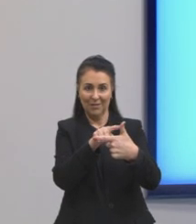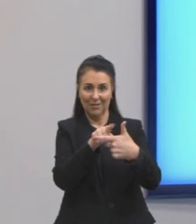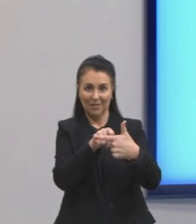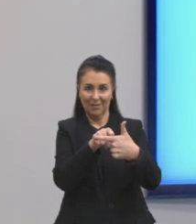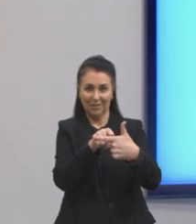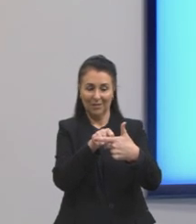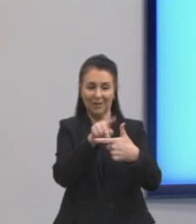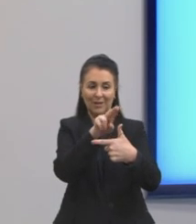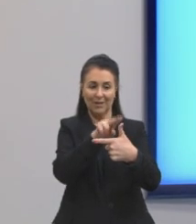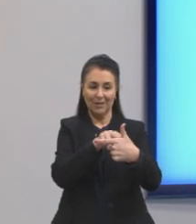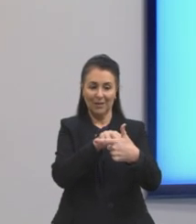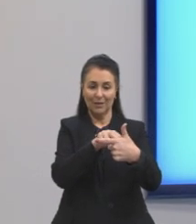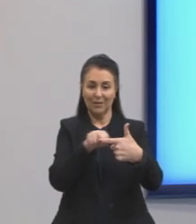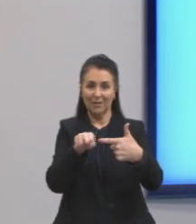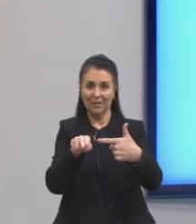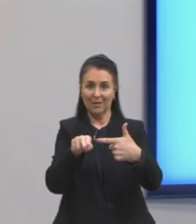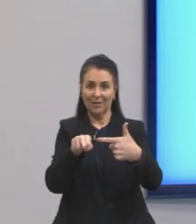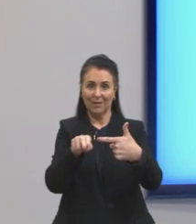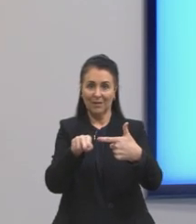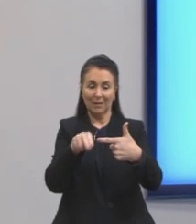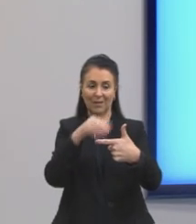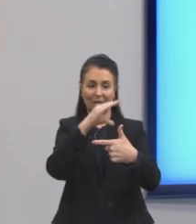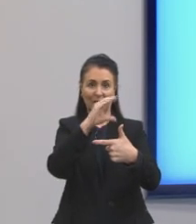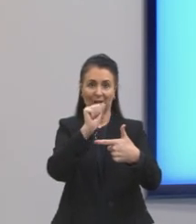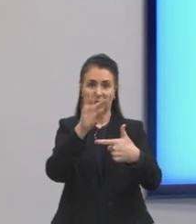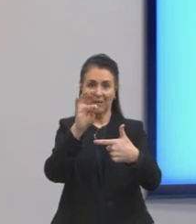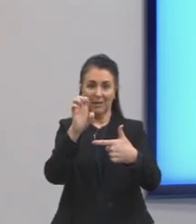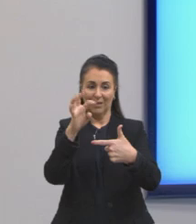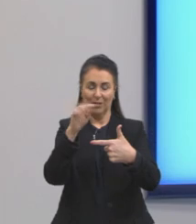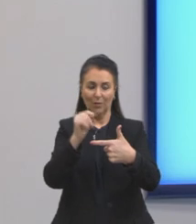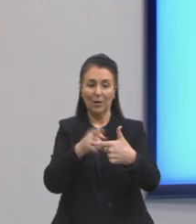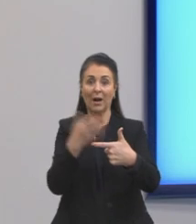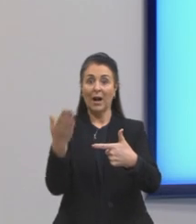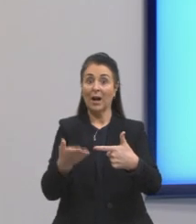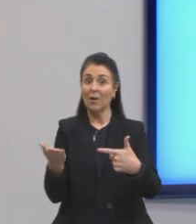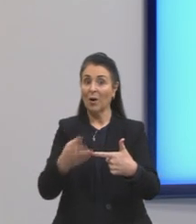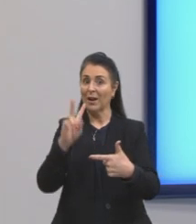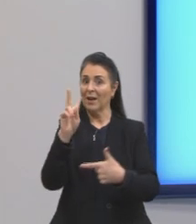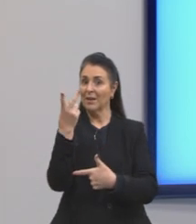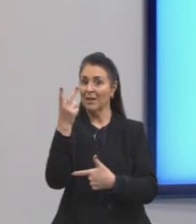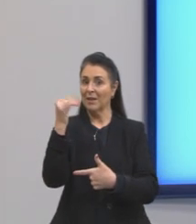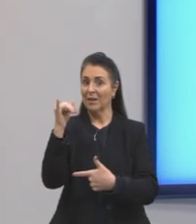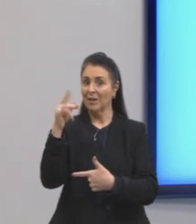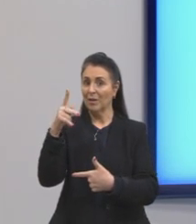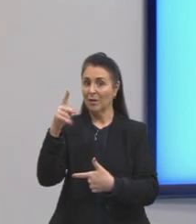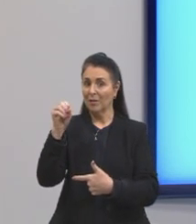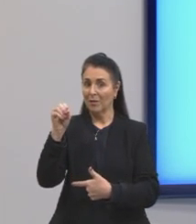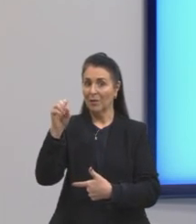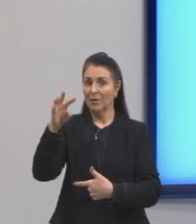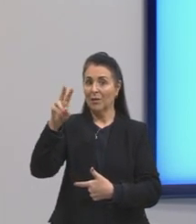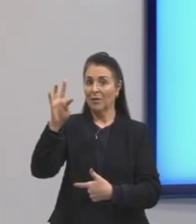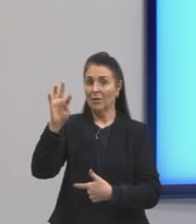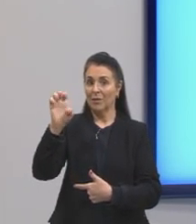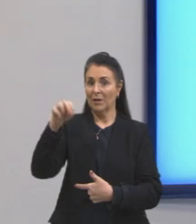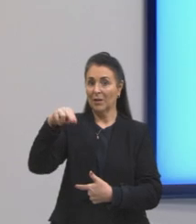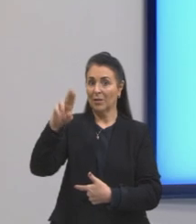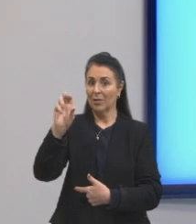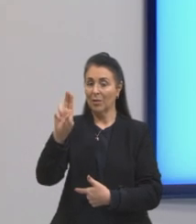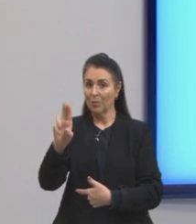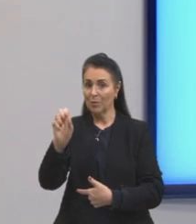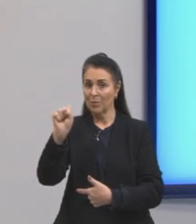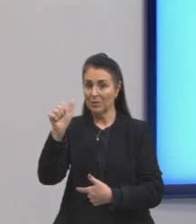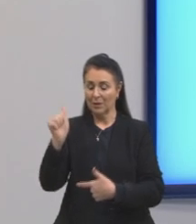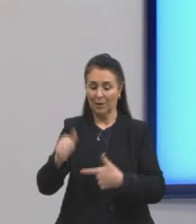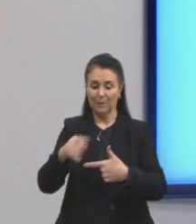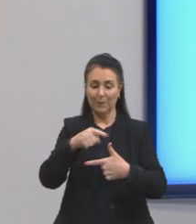teto e cateto e respectivamente já a hipotenusa e aqui convencionada por h a hipotenusa é o lado